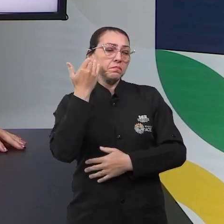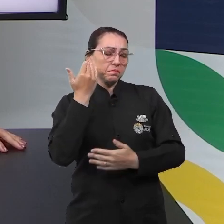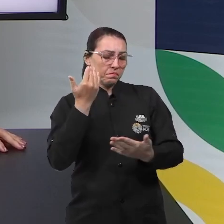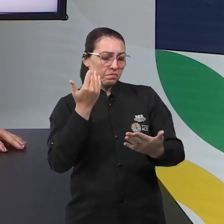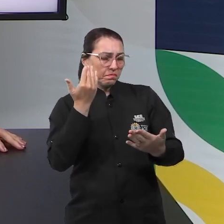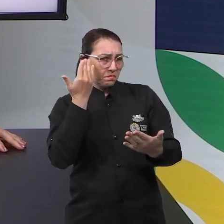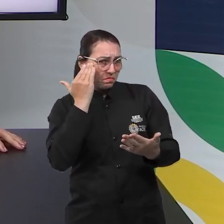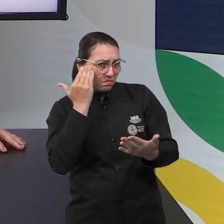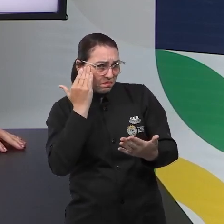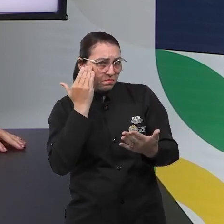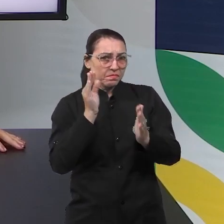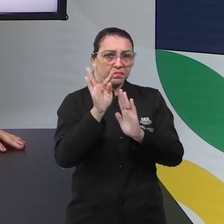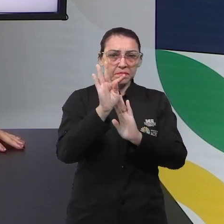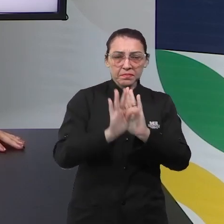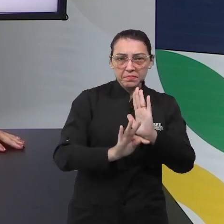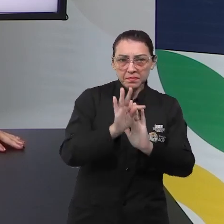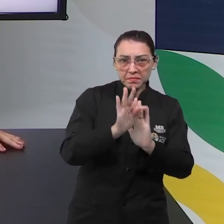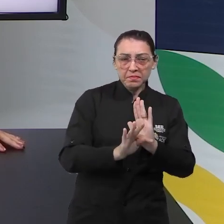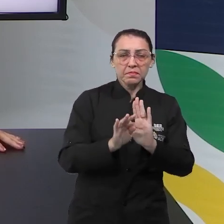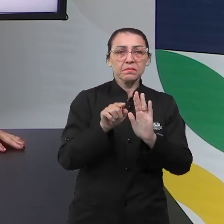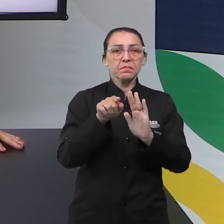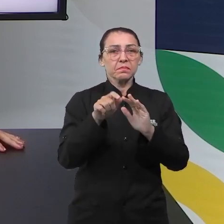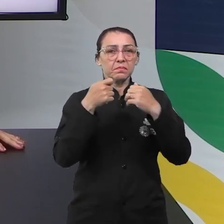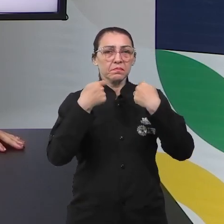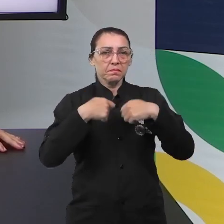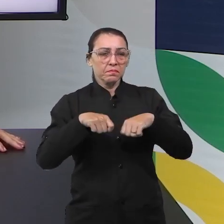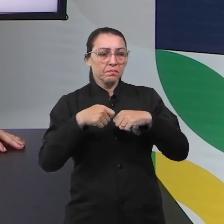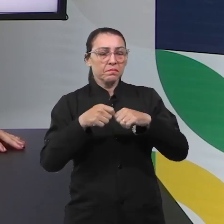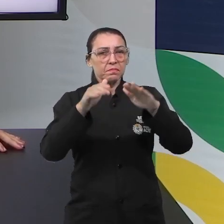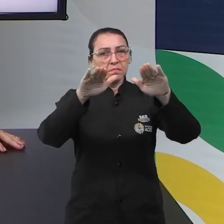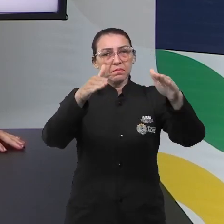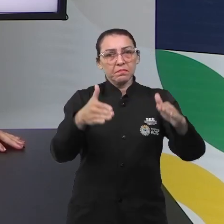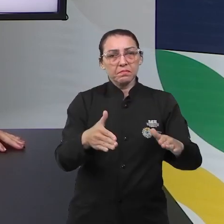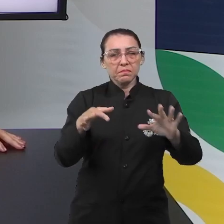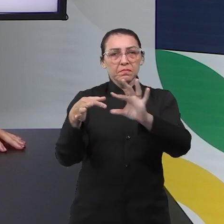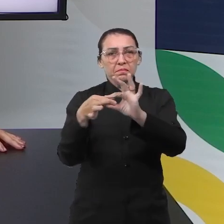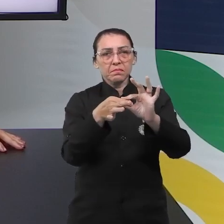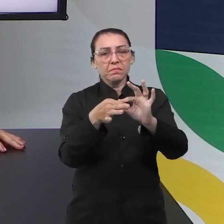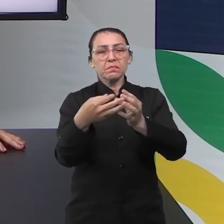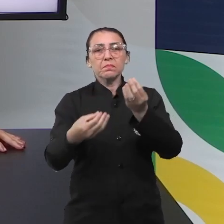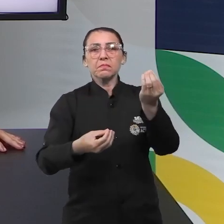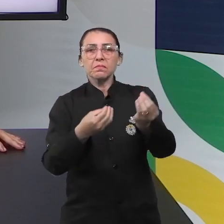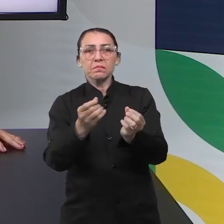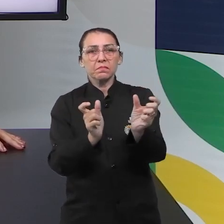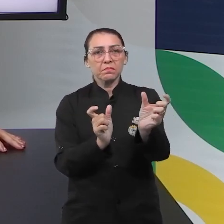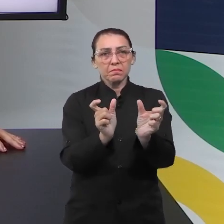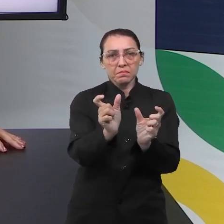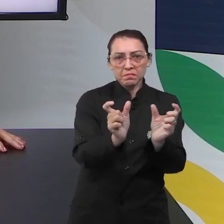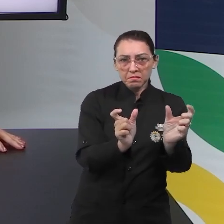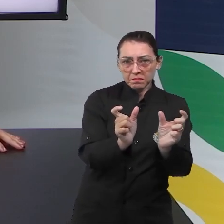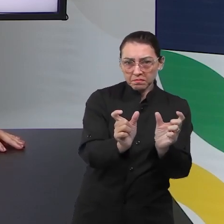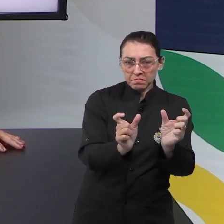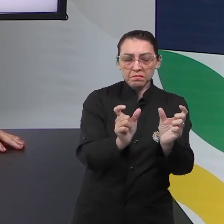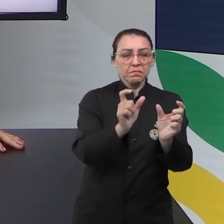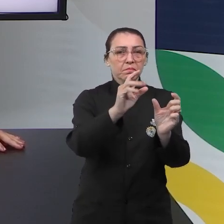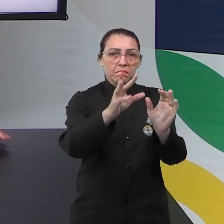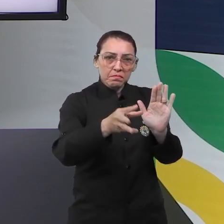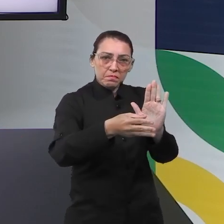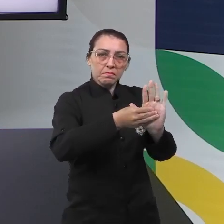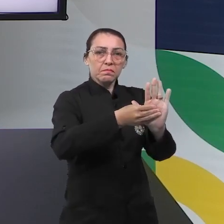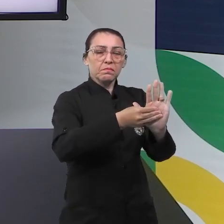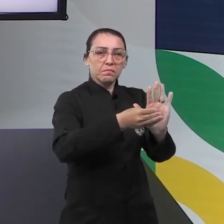interpretar esse texto, você precisa analisar o contexto. Como que aquelas palavras foram